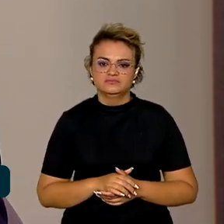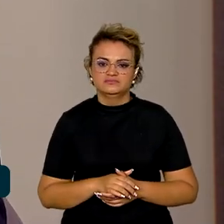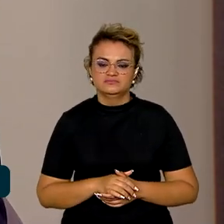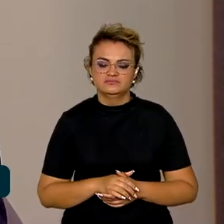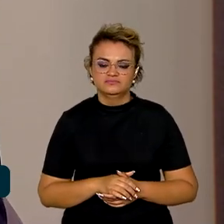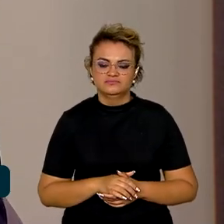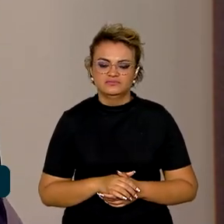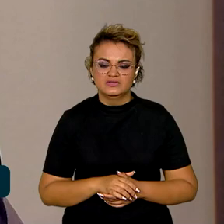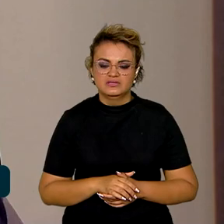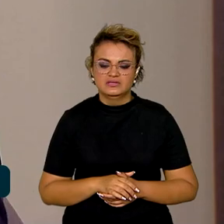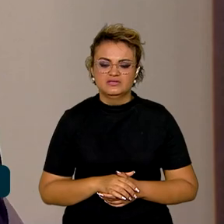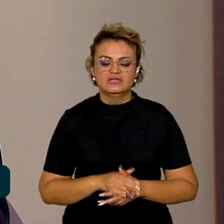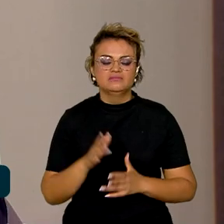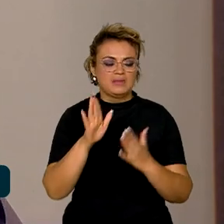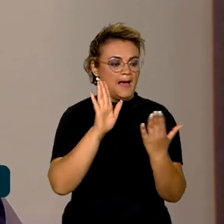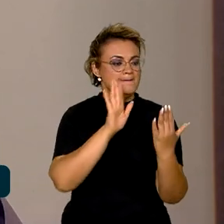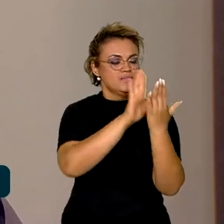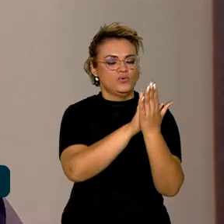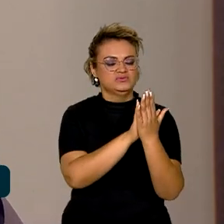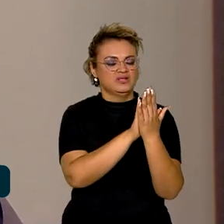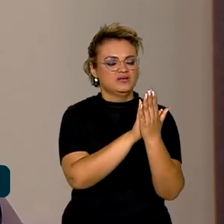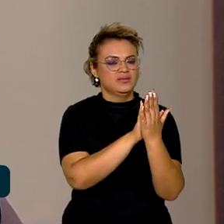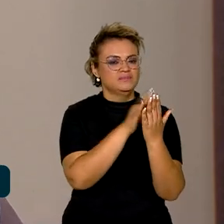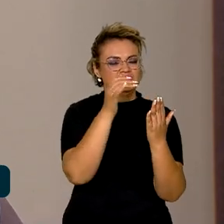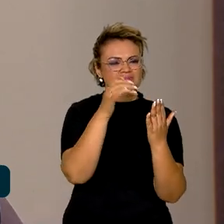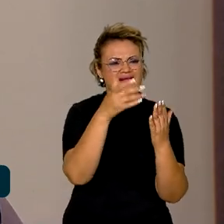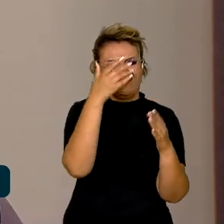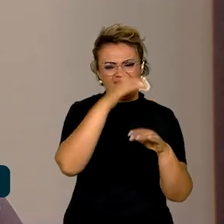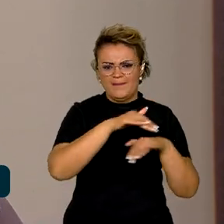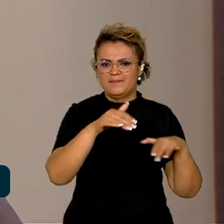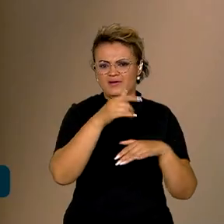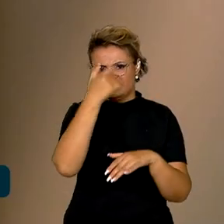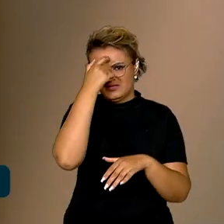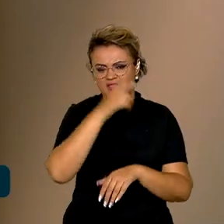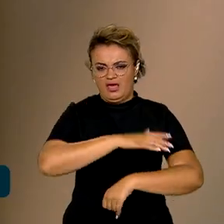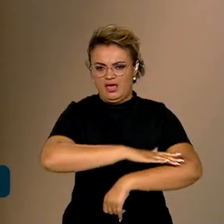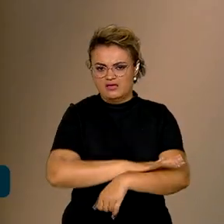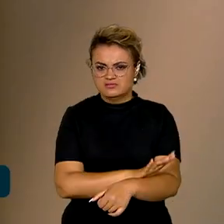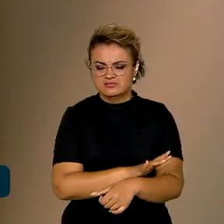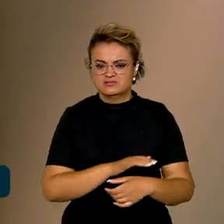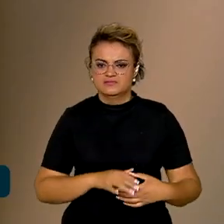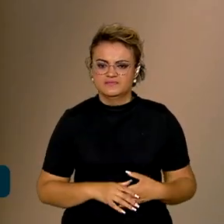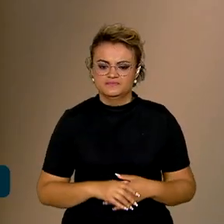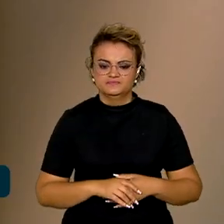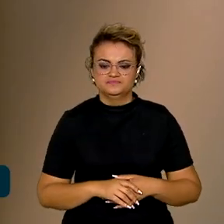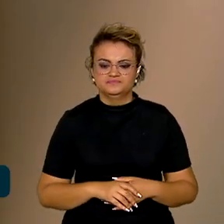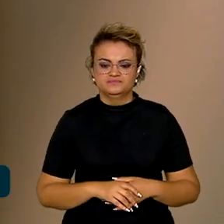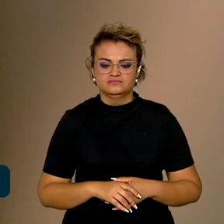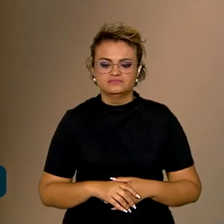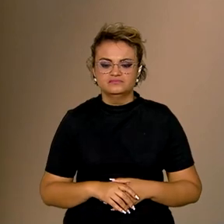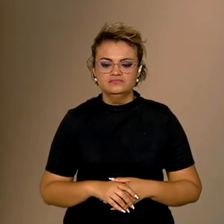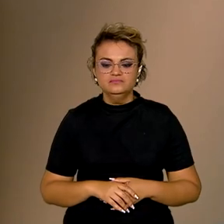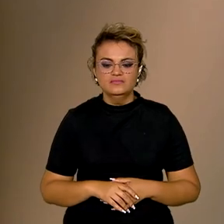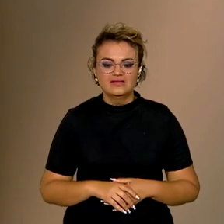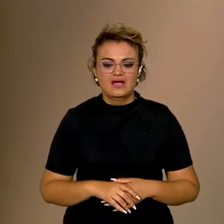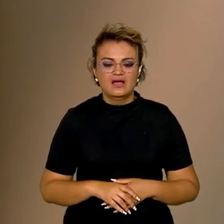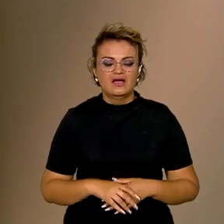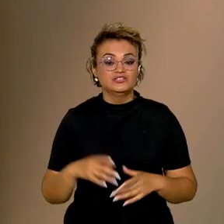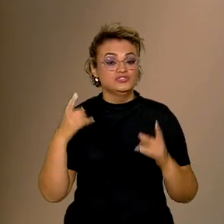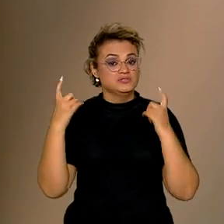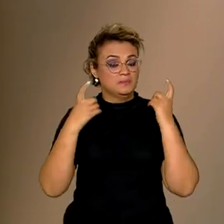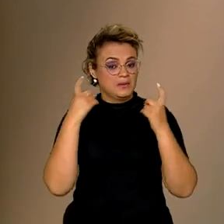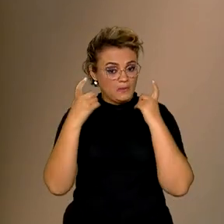drogas, né, na questão da abordagem para eliminar esse viés racial? Olha, a gente tem uma preocupação muito grande